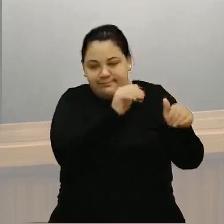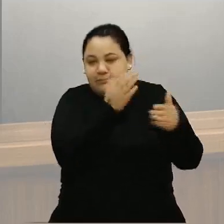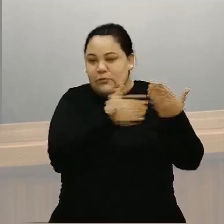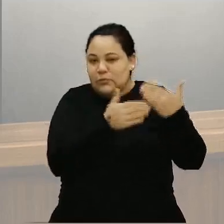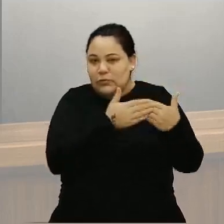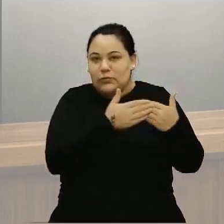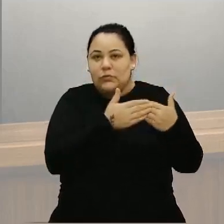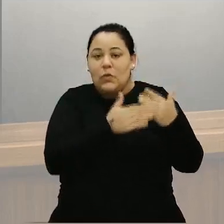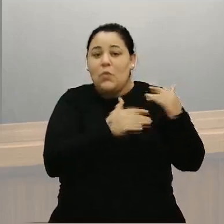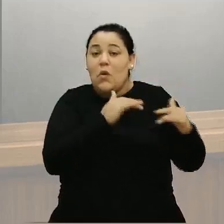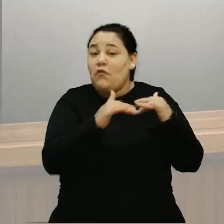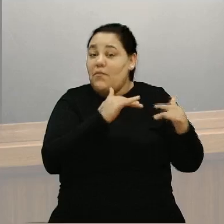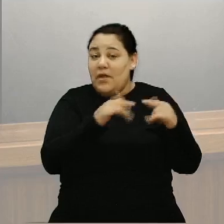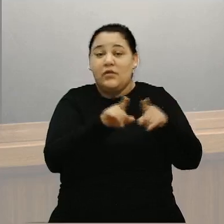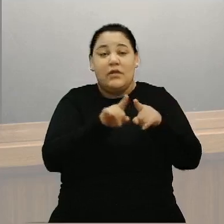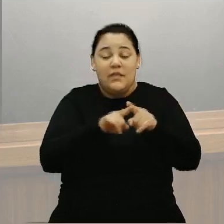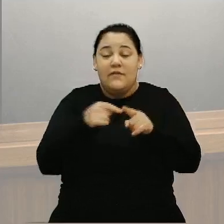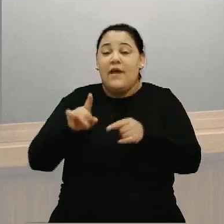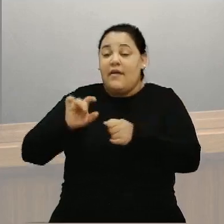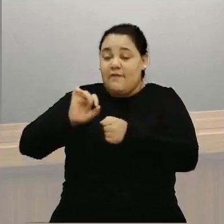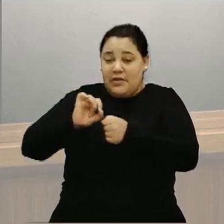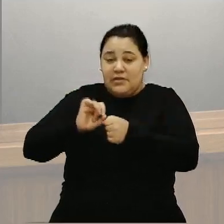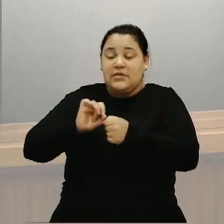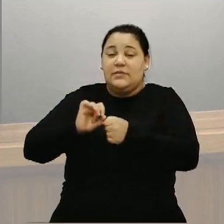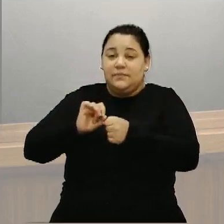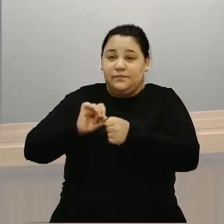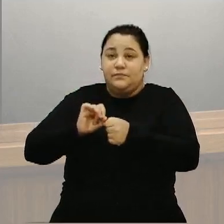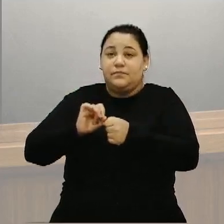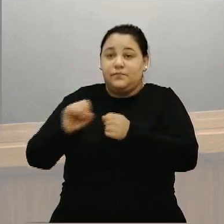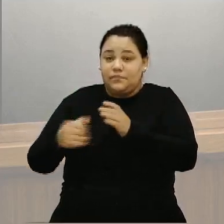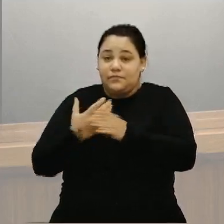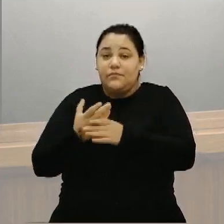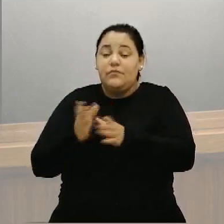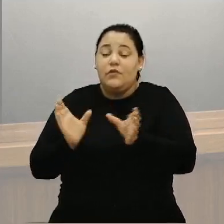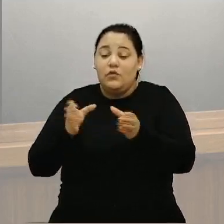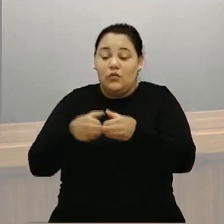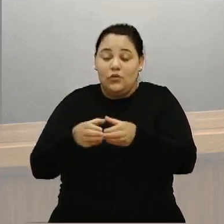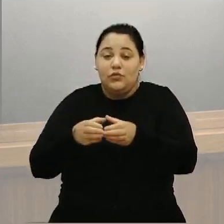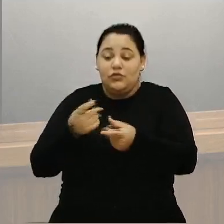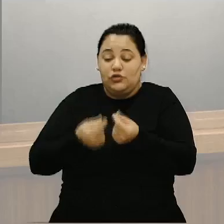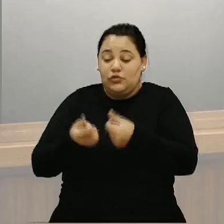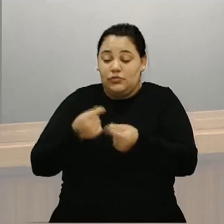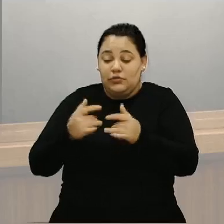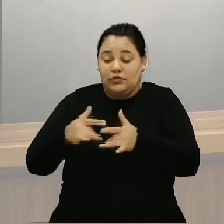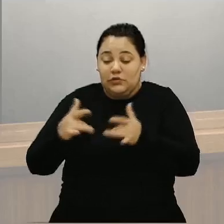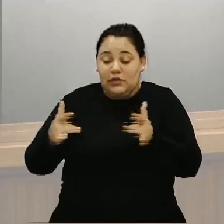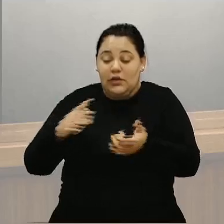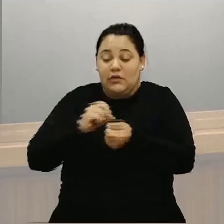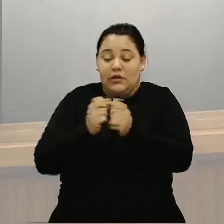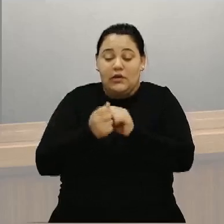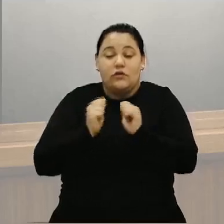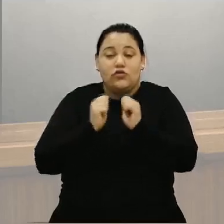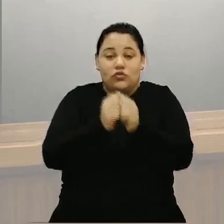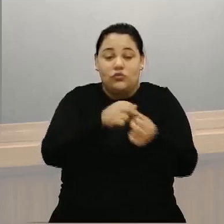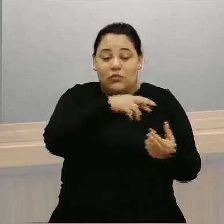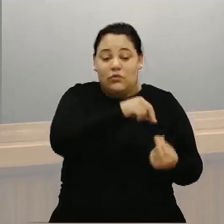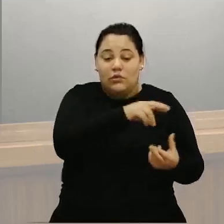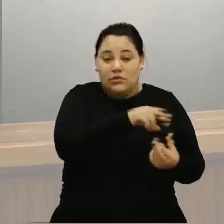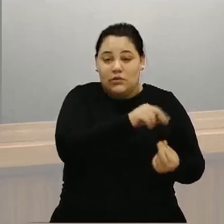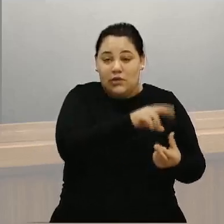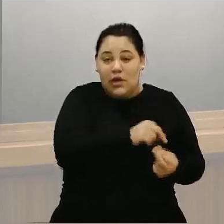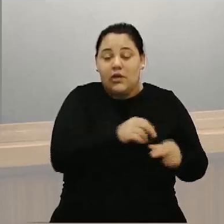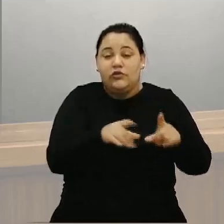O movimento também fará um fórum de economia solidária, onde o artesanato, junto com as reciclagens,